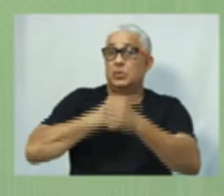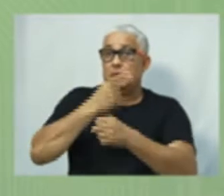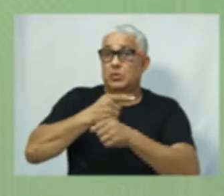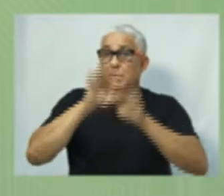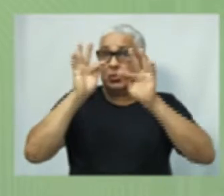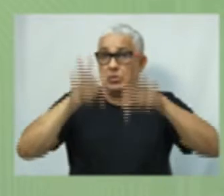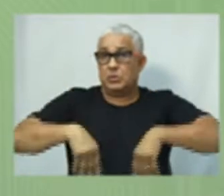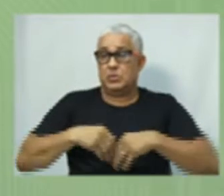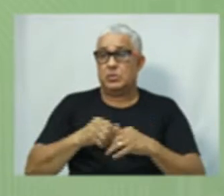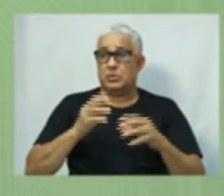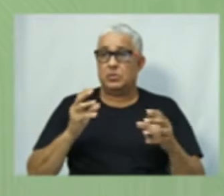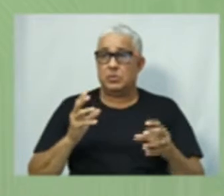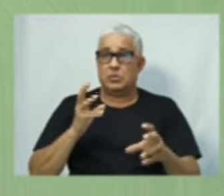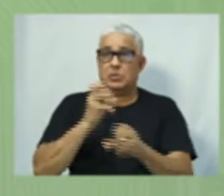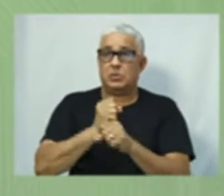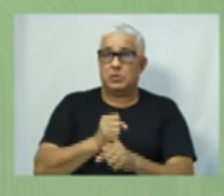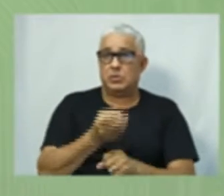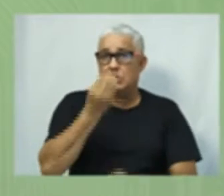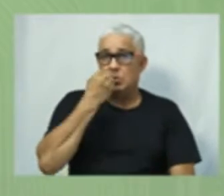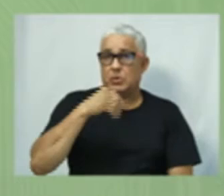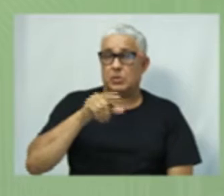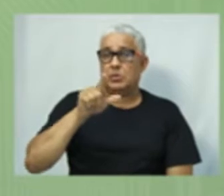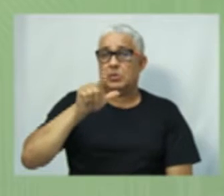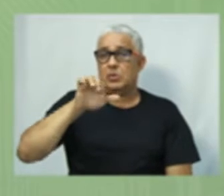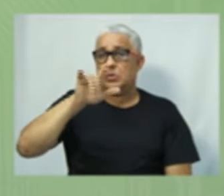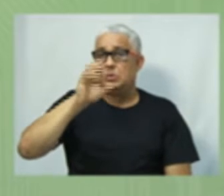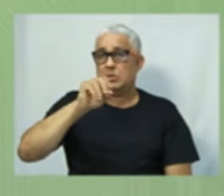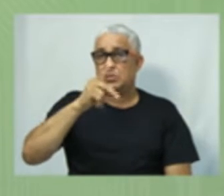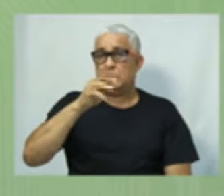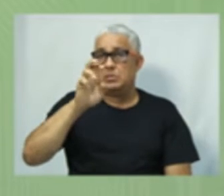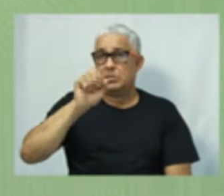lucro presumido do CSL vai ser qual?